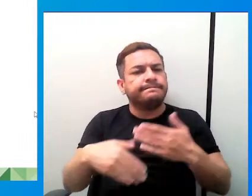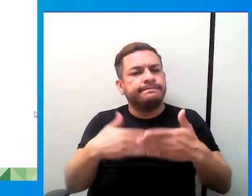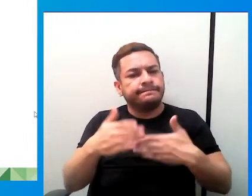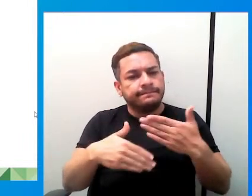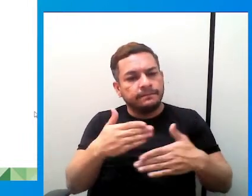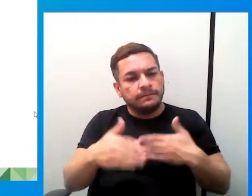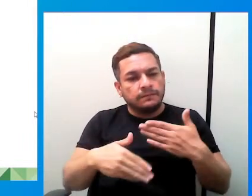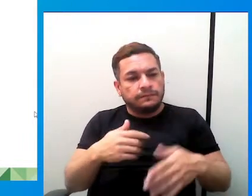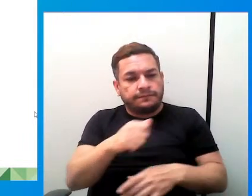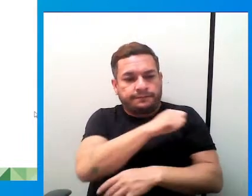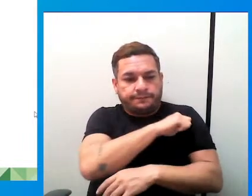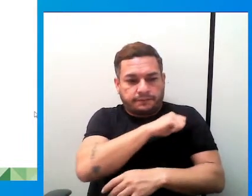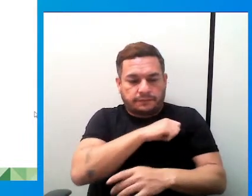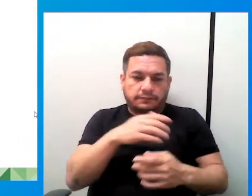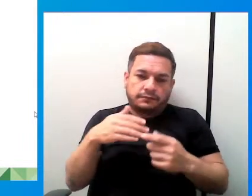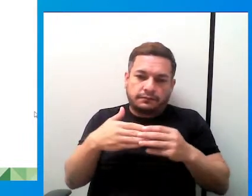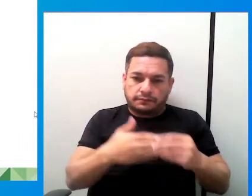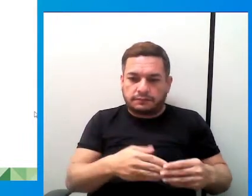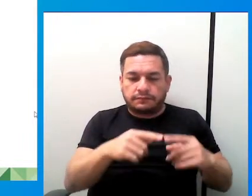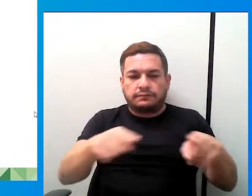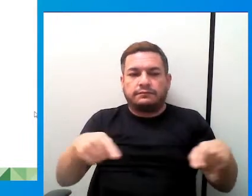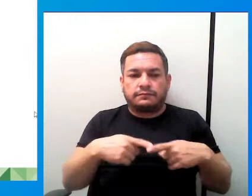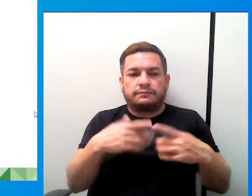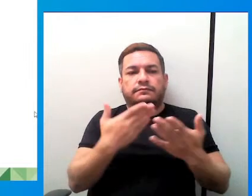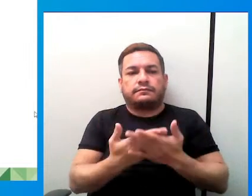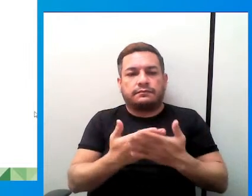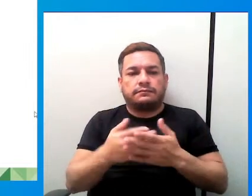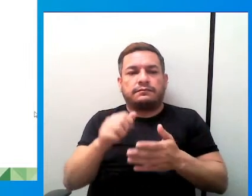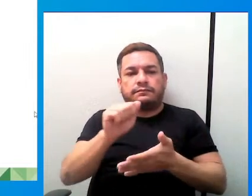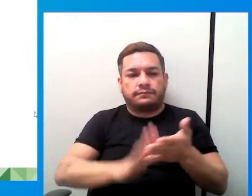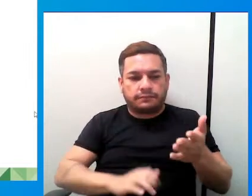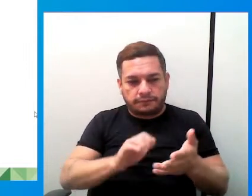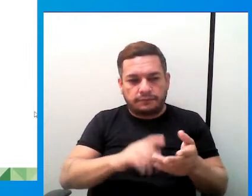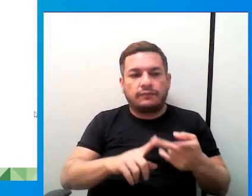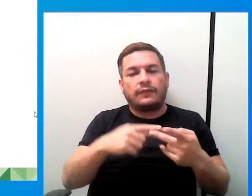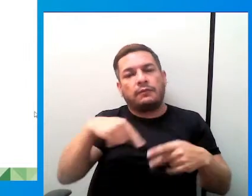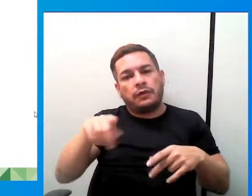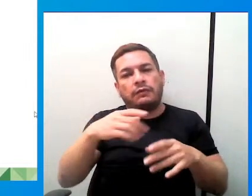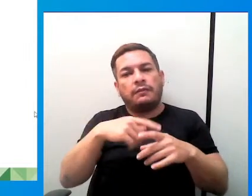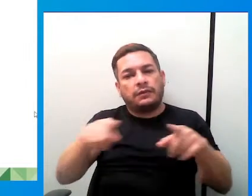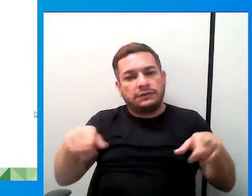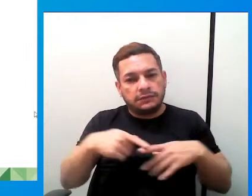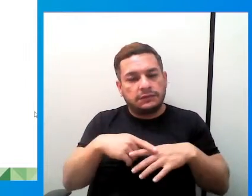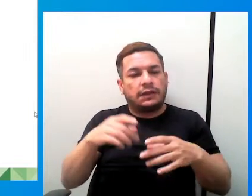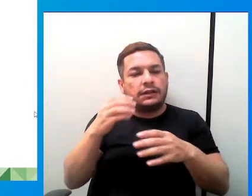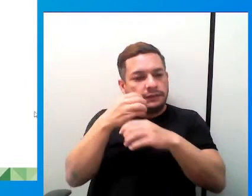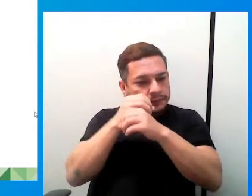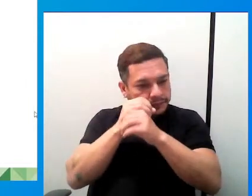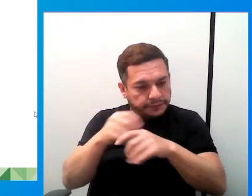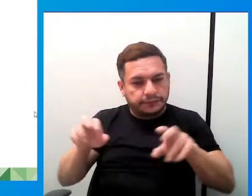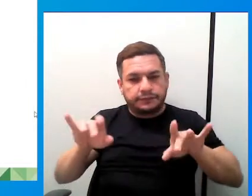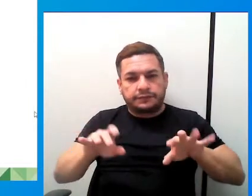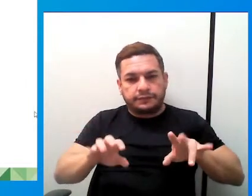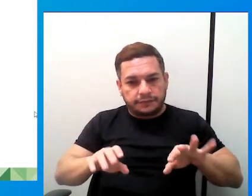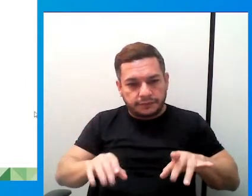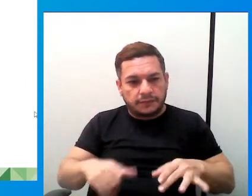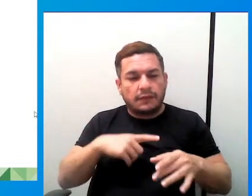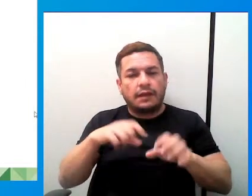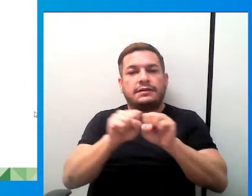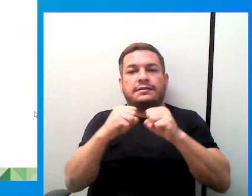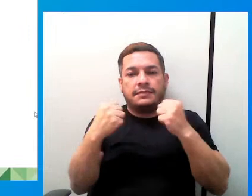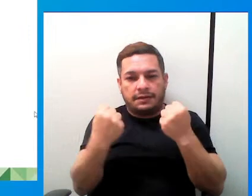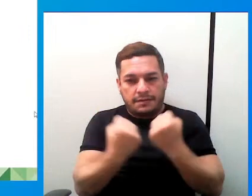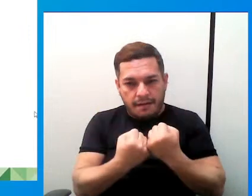leva o aluno para a sala de aula e passa o trabalho. Ora, vai para o laboratório, para a prática. Ora, tem um